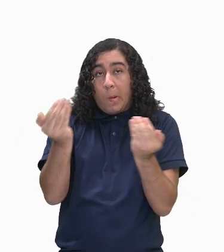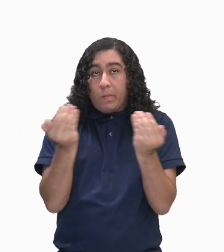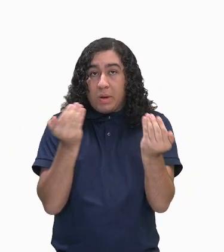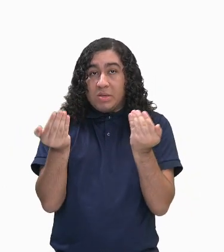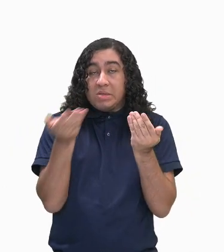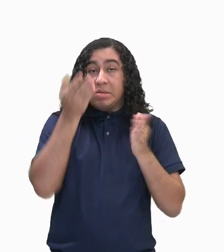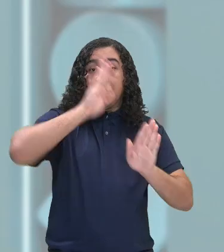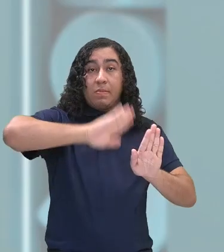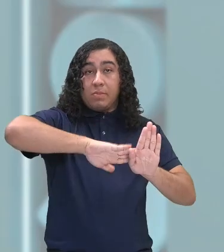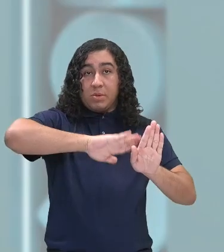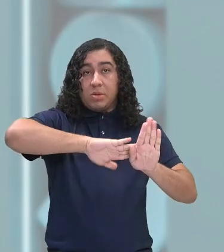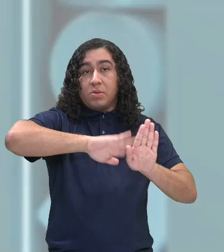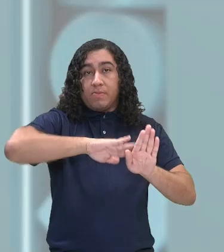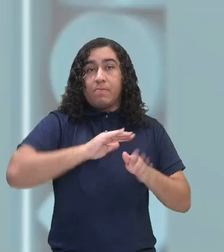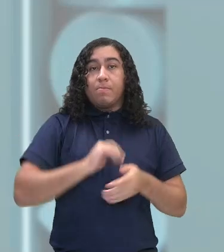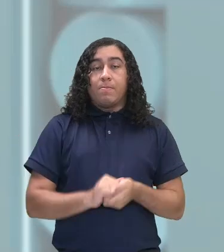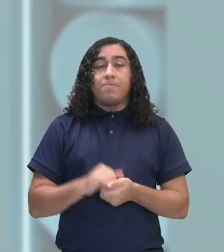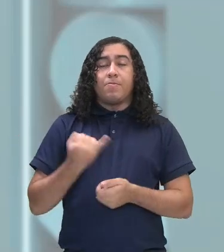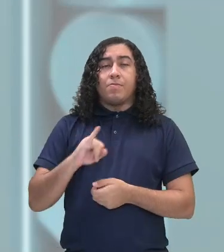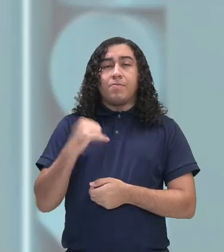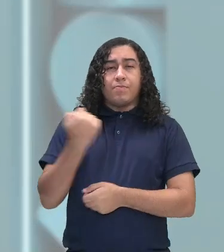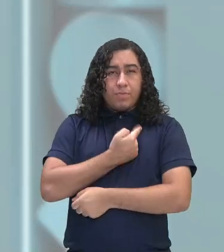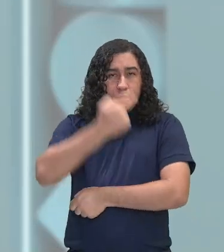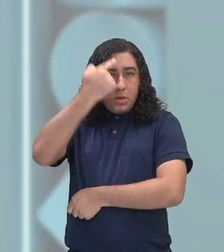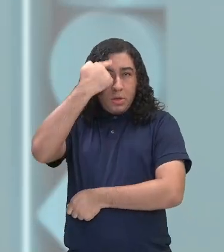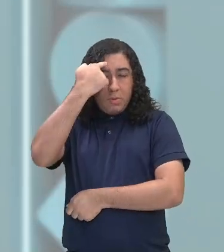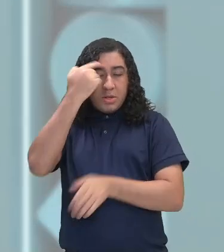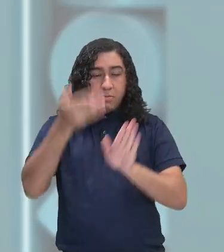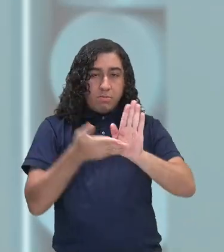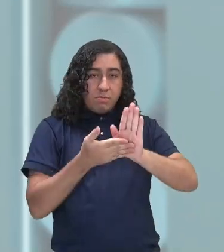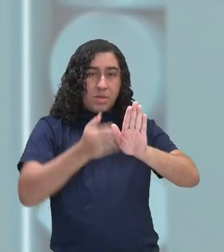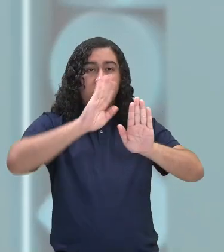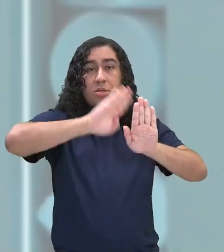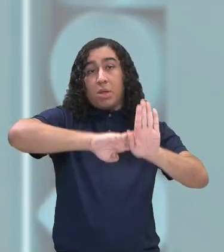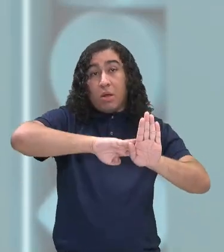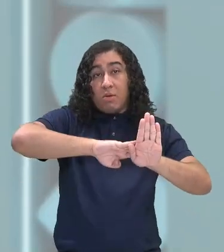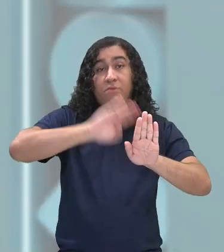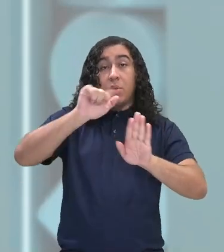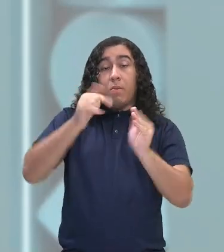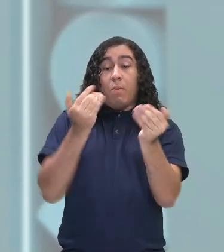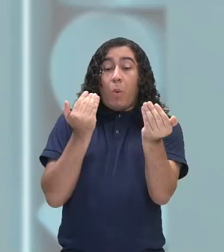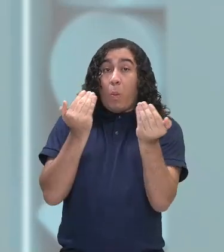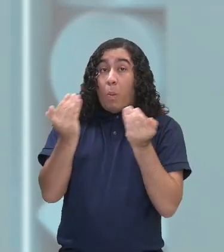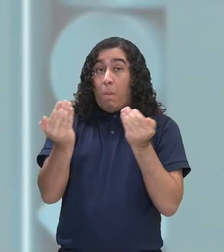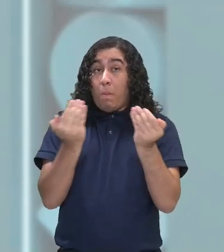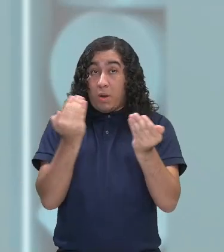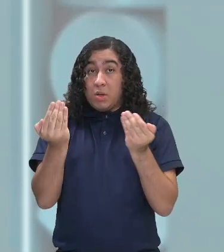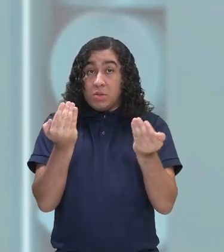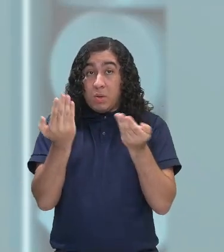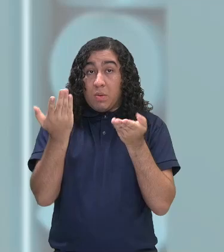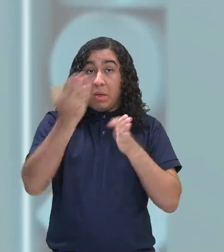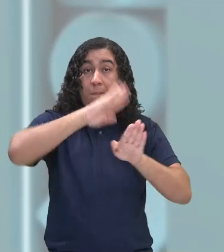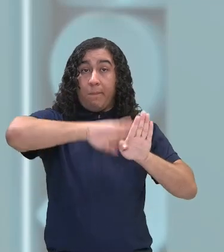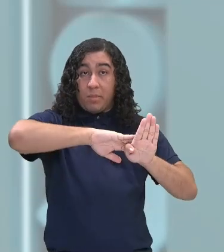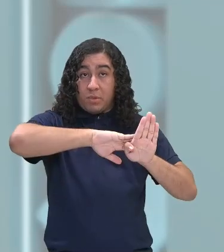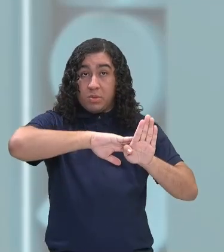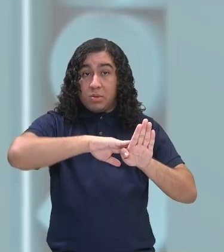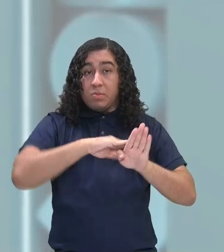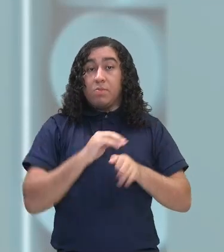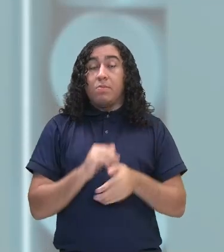implícita. Então, quando nós falamos de metáfora, nós falamos de comparação implícita.